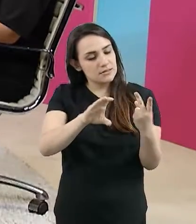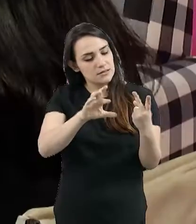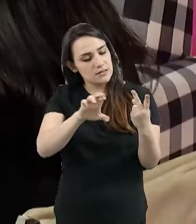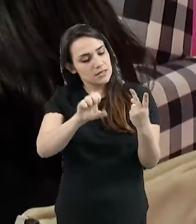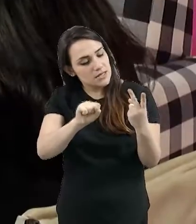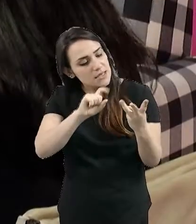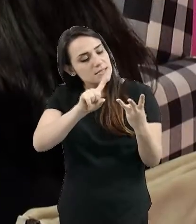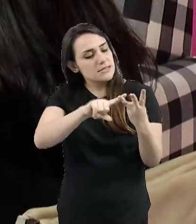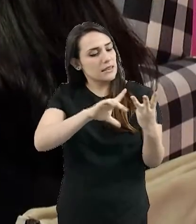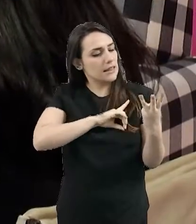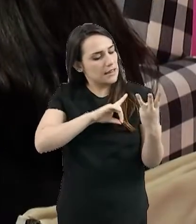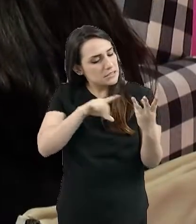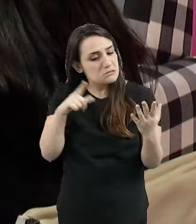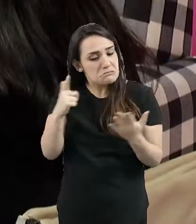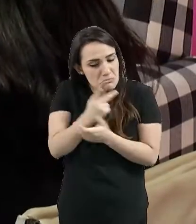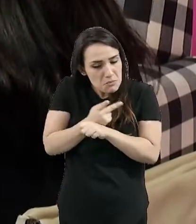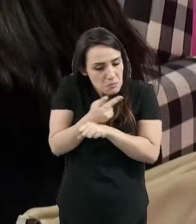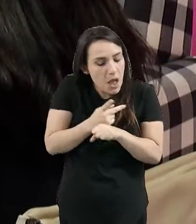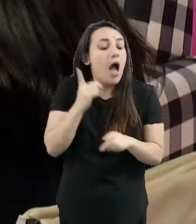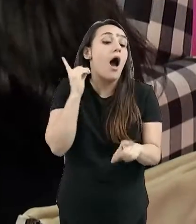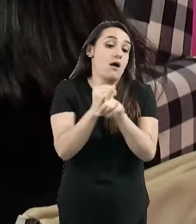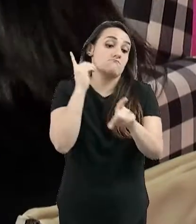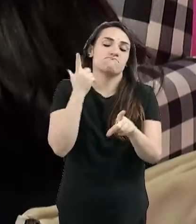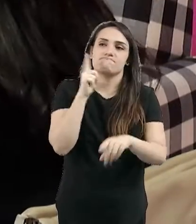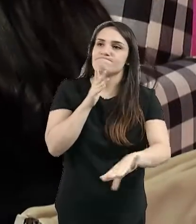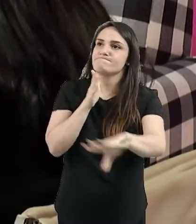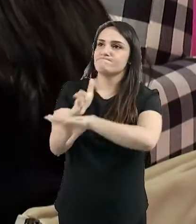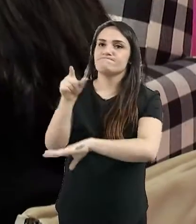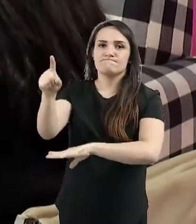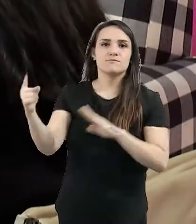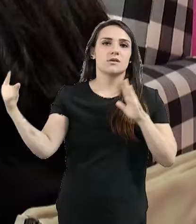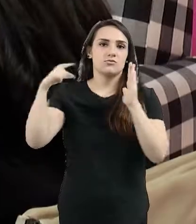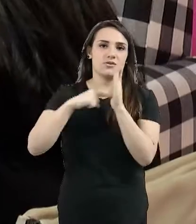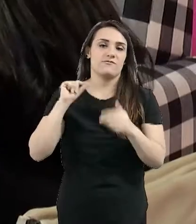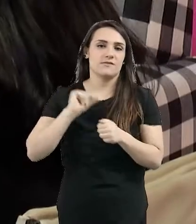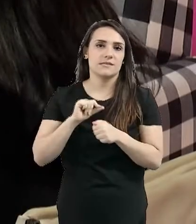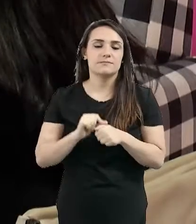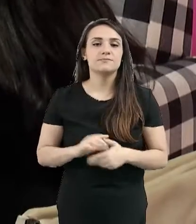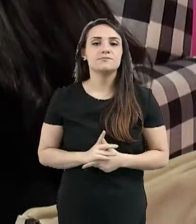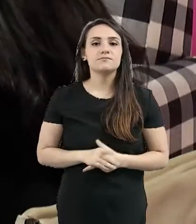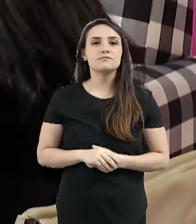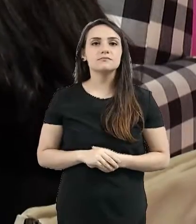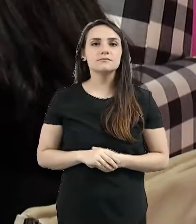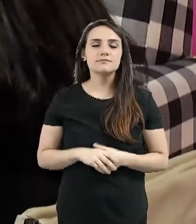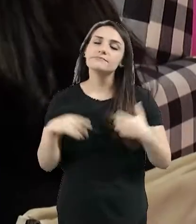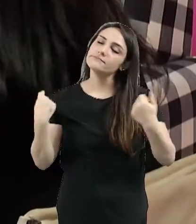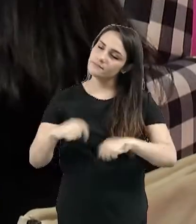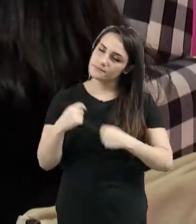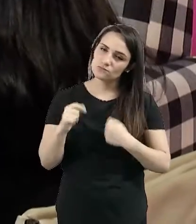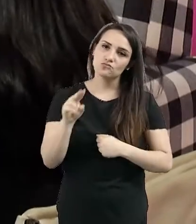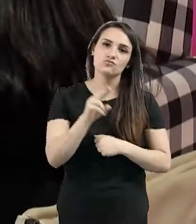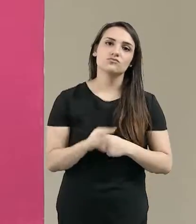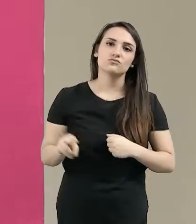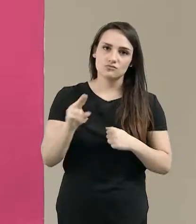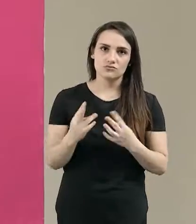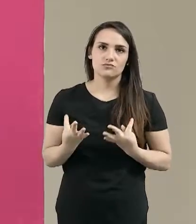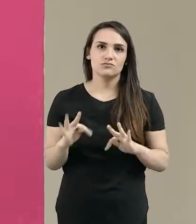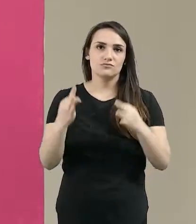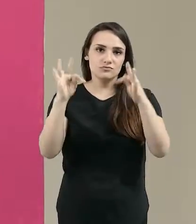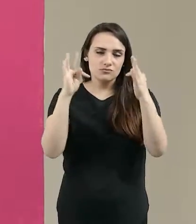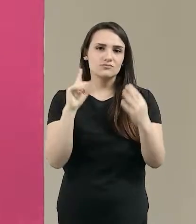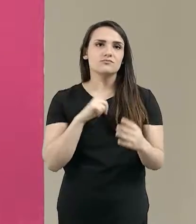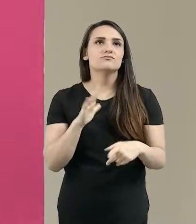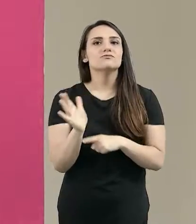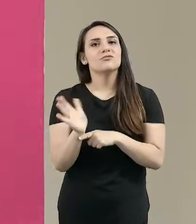até ver o CRAS, o CREA, o Centro de Atendimento, a Delegacia ou a Defensoria mais perto, para procurar orientação, fazer uma